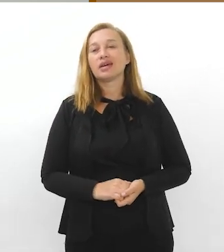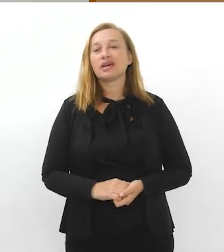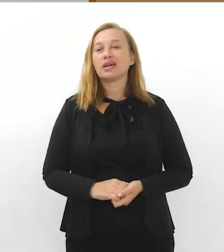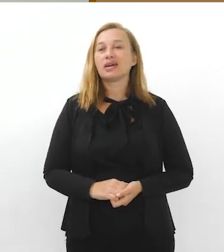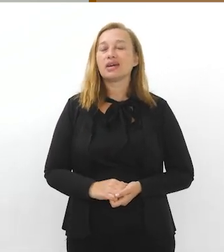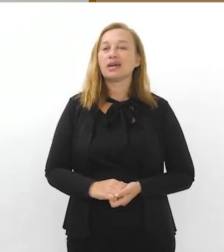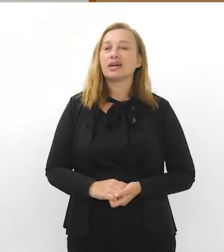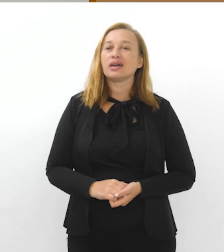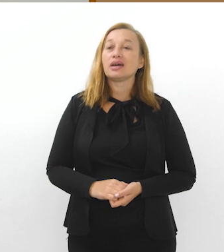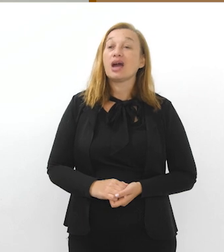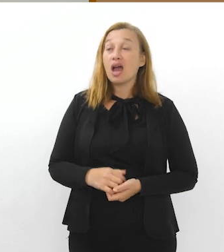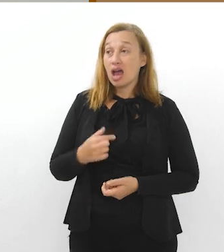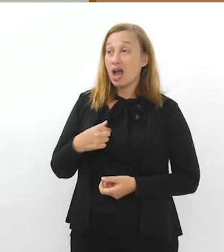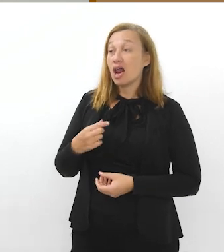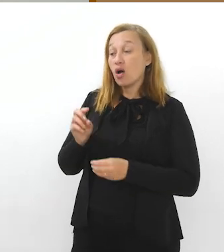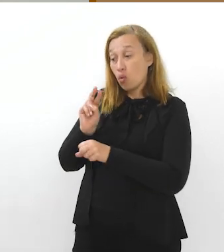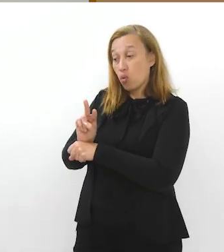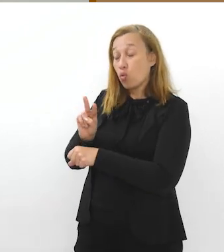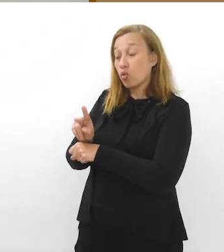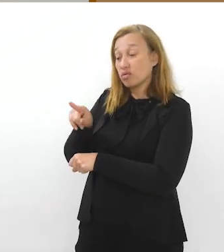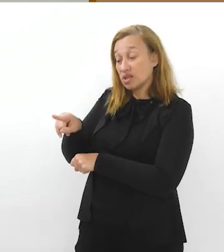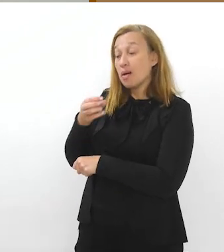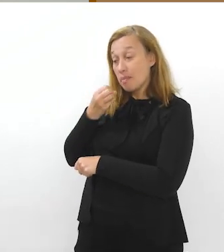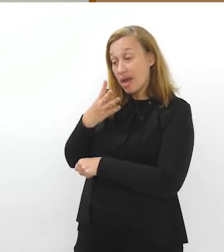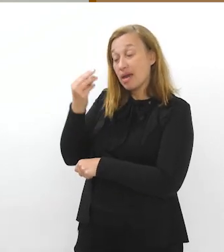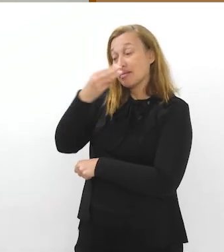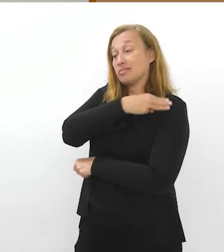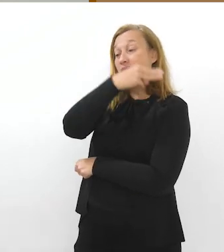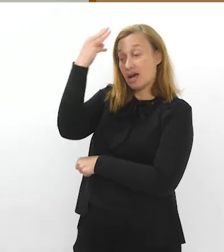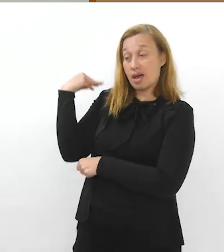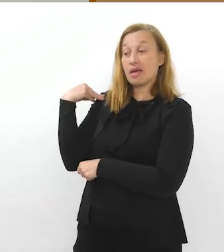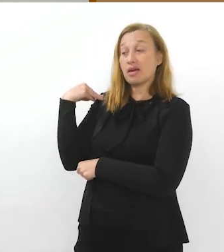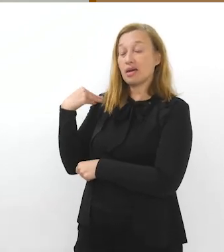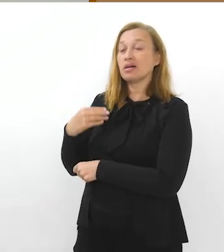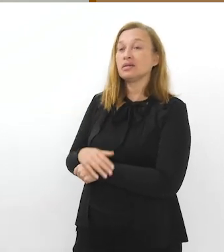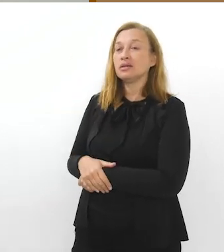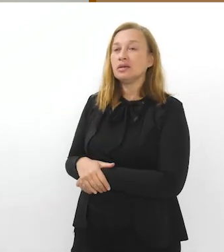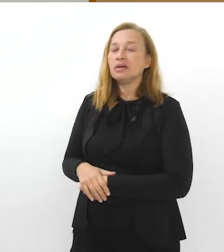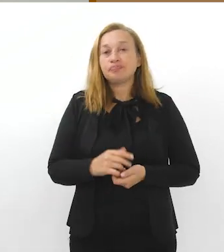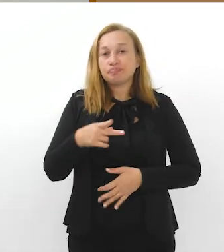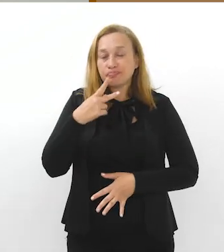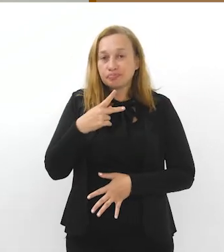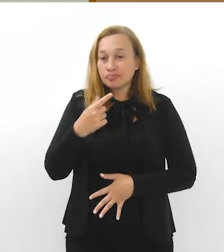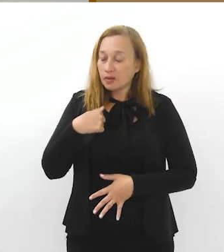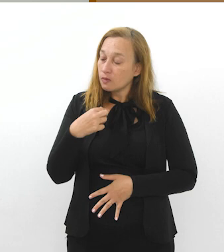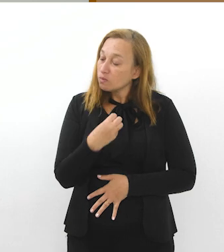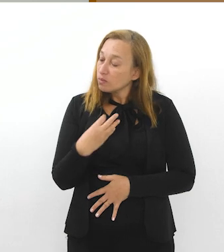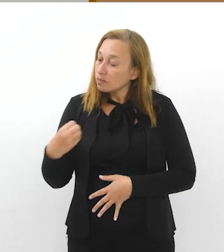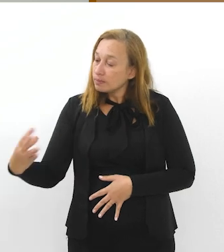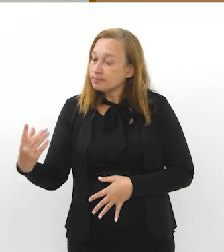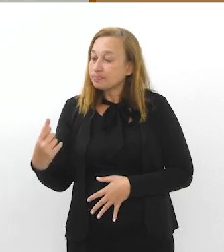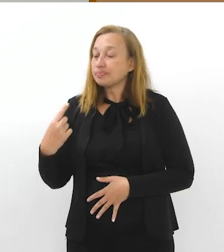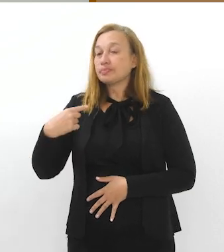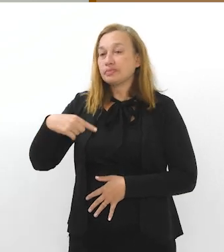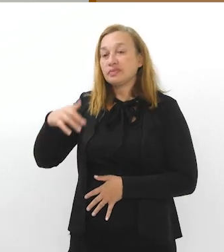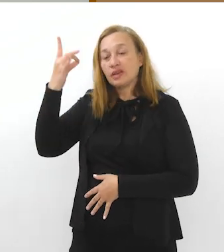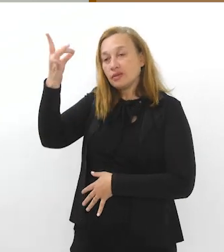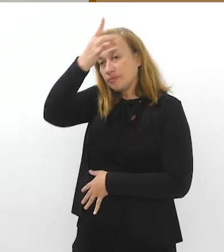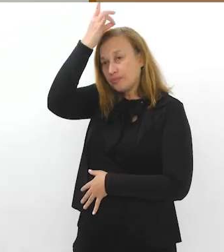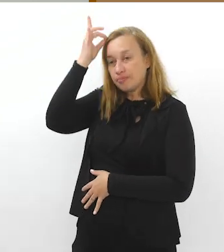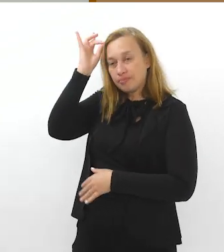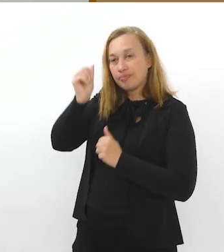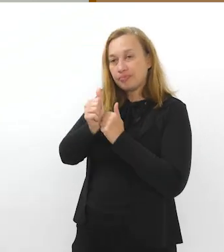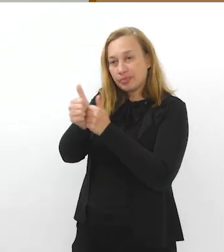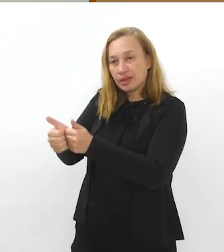ela, e ela cuida de você muito bem. E o Espírito Santo, né? A gente, quando eu falo que